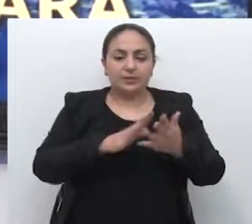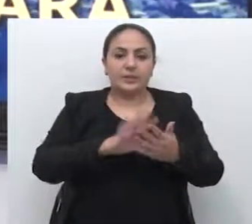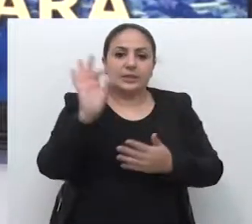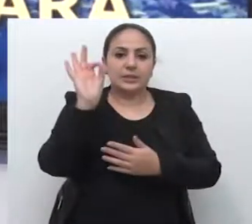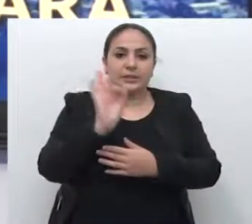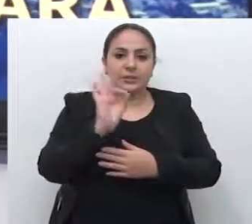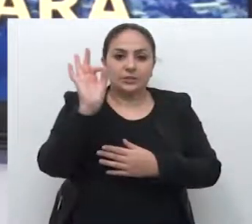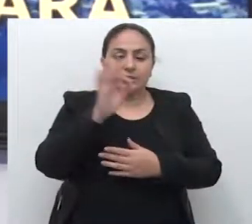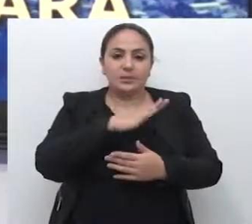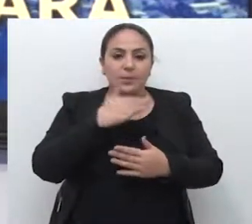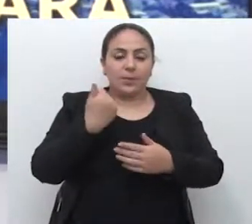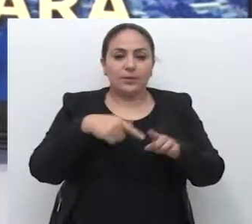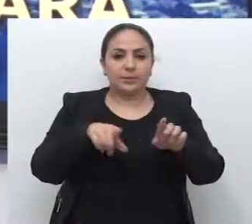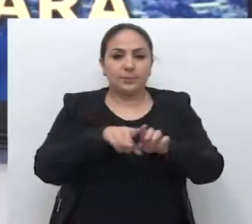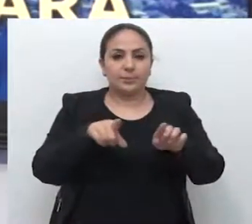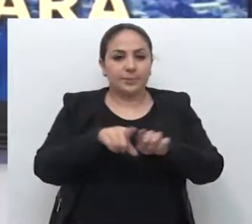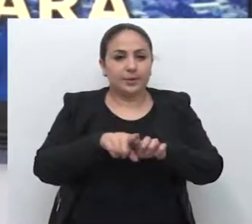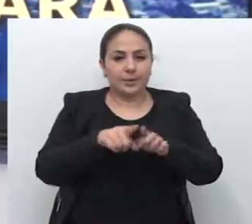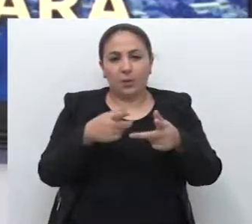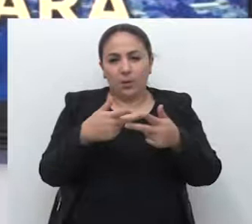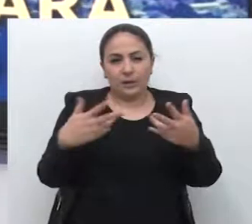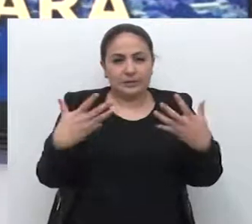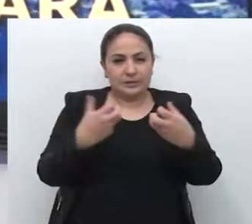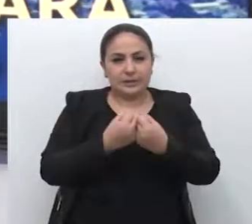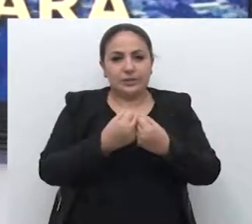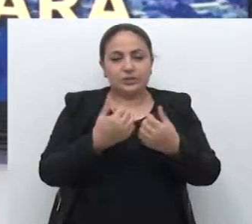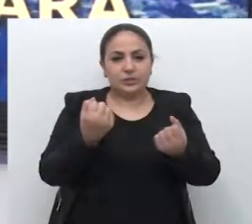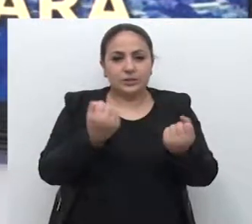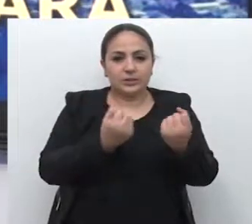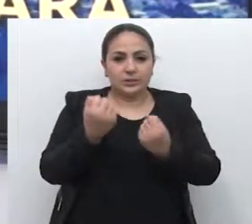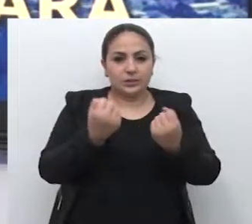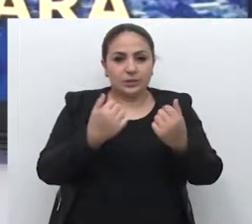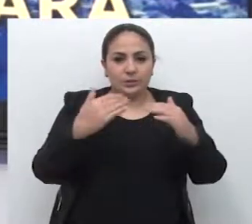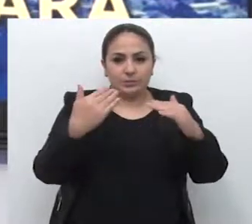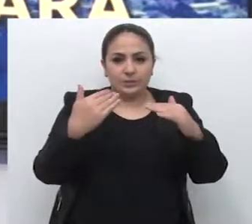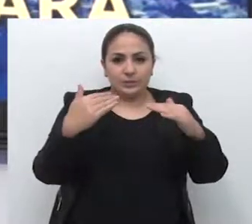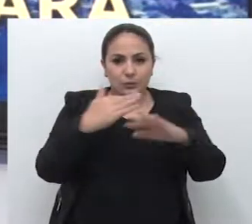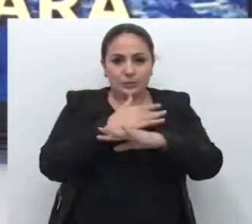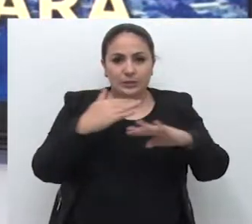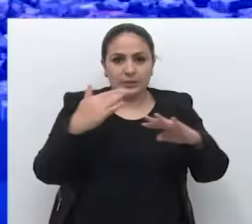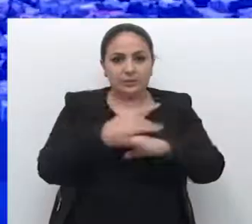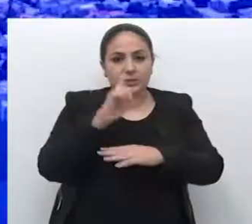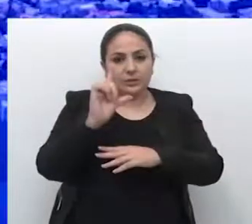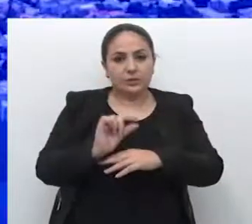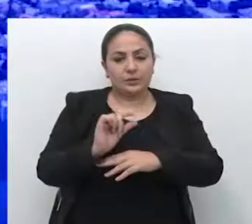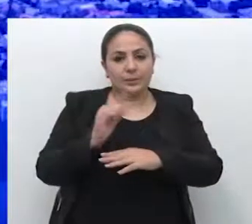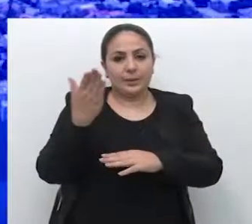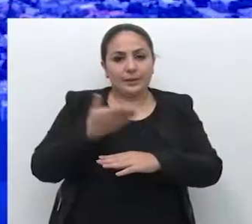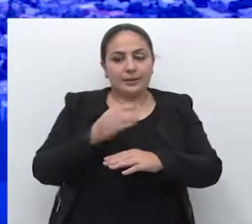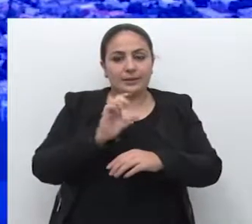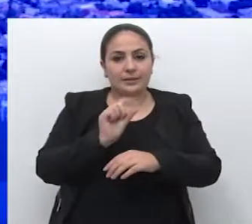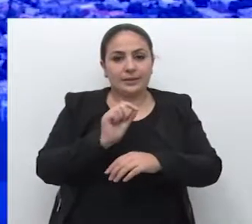de mortes e lesões no trânsito deve ser reduzido pela metade em 10 anos.